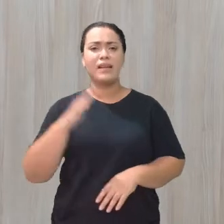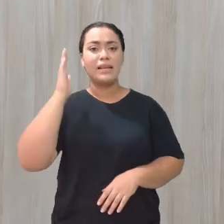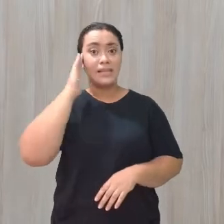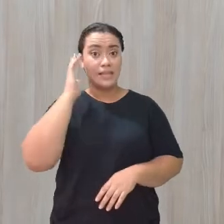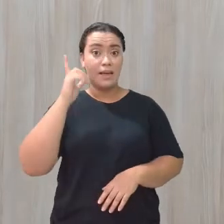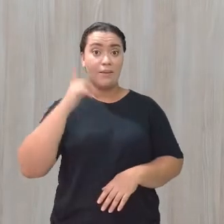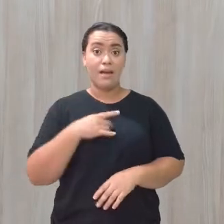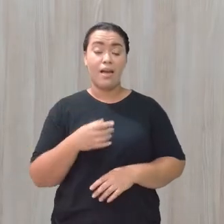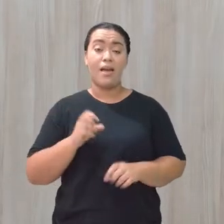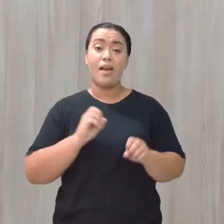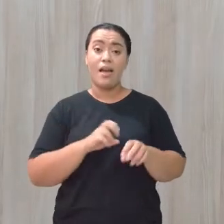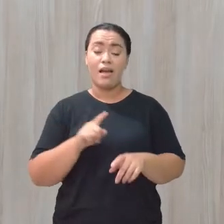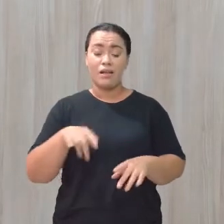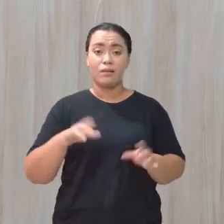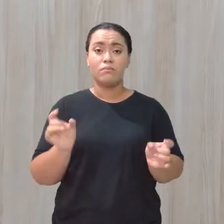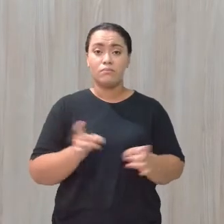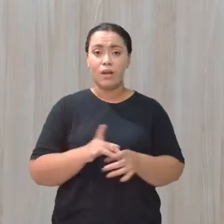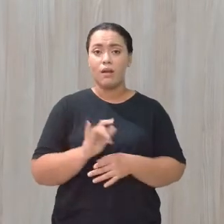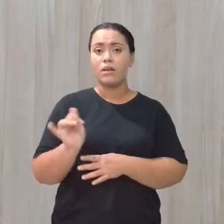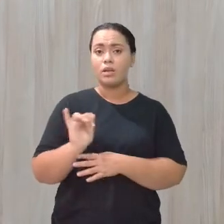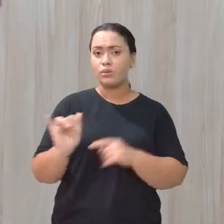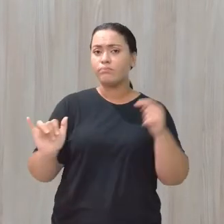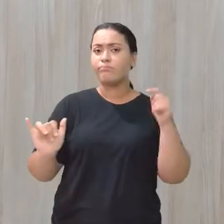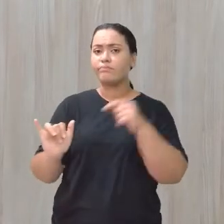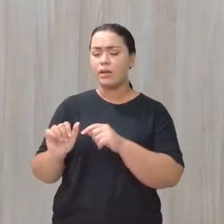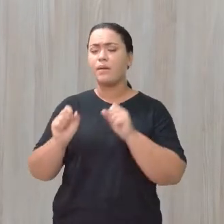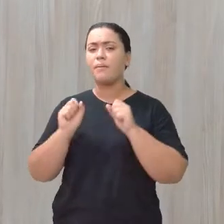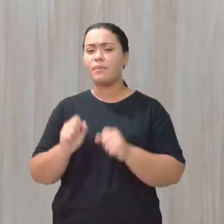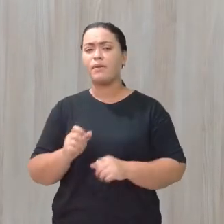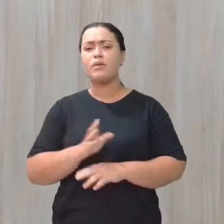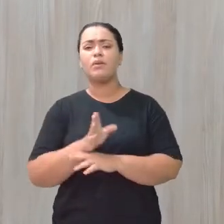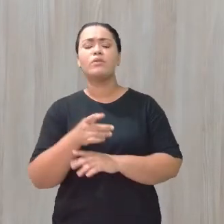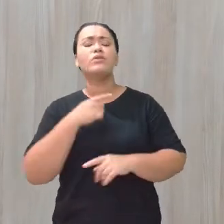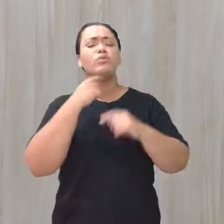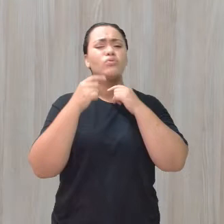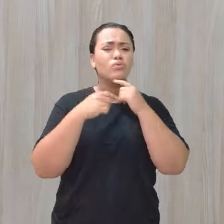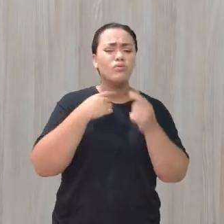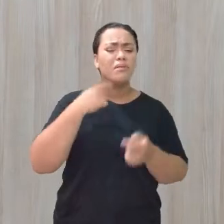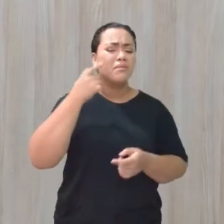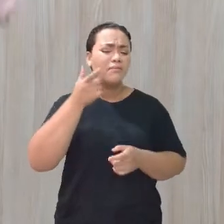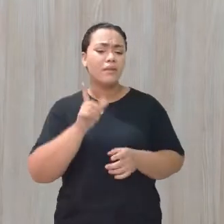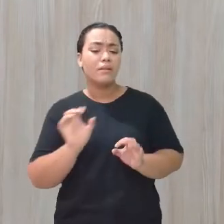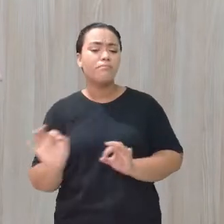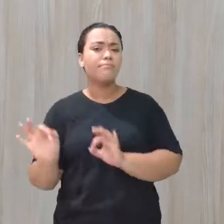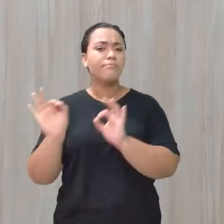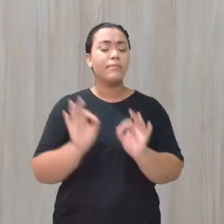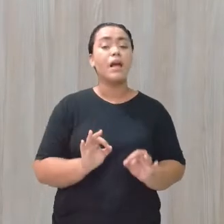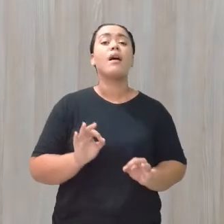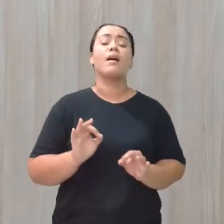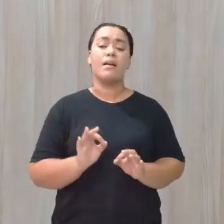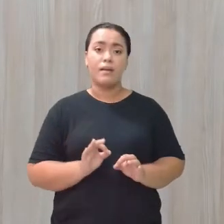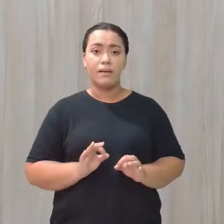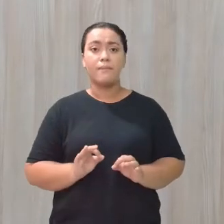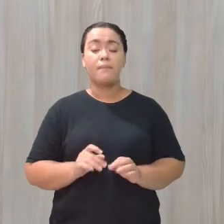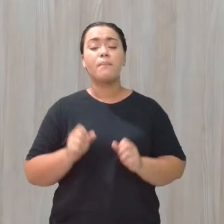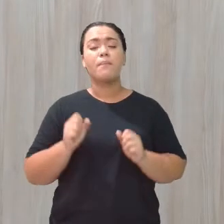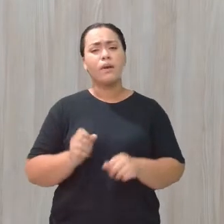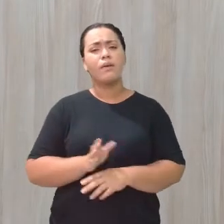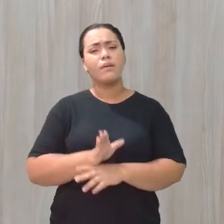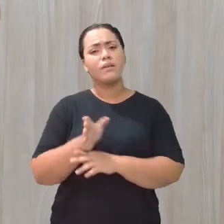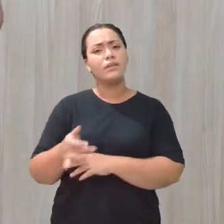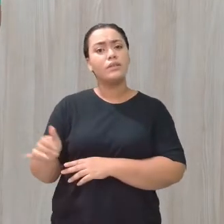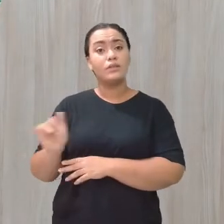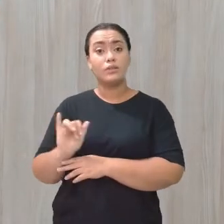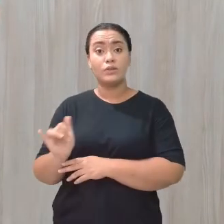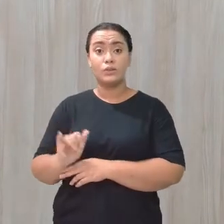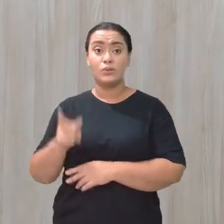lá no YouTube. Vocês podem ir novamente. Fiquei com dúvida, quero ver aquele momento de novo. Vai lá, ó,